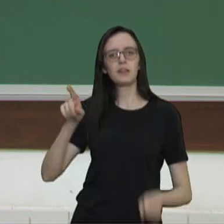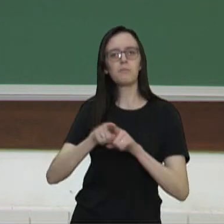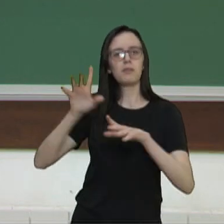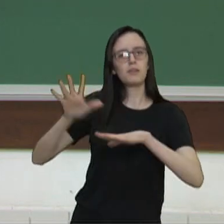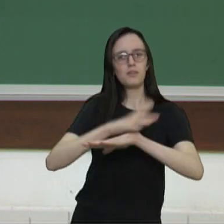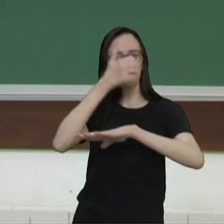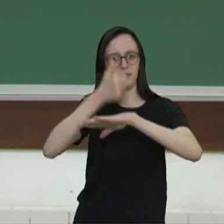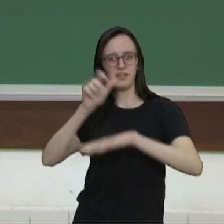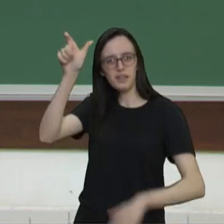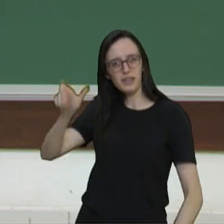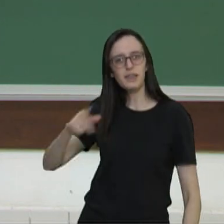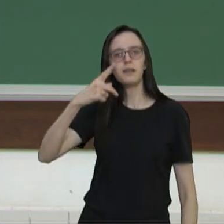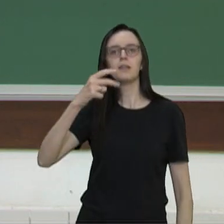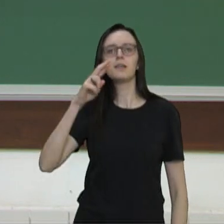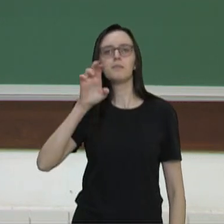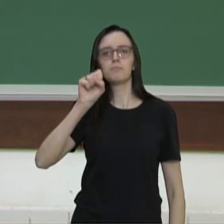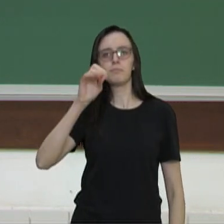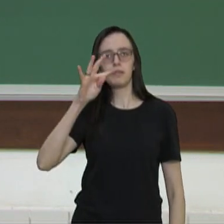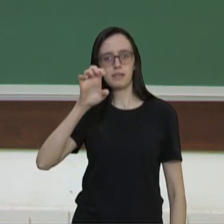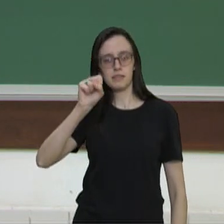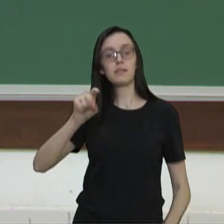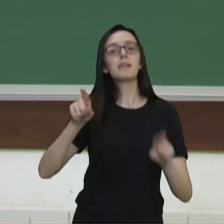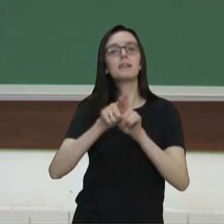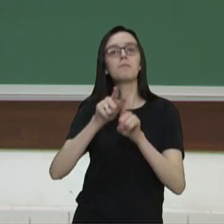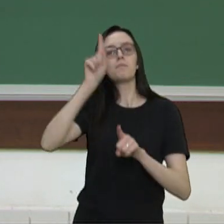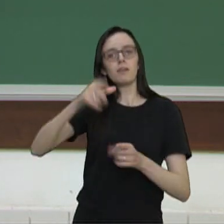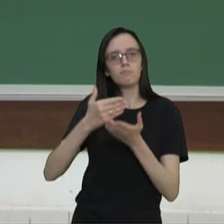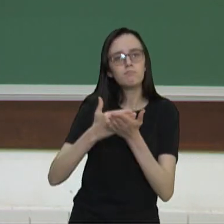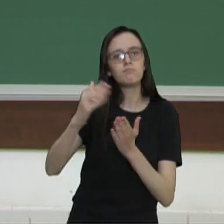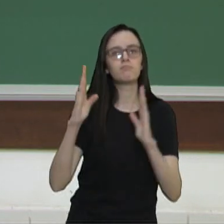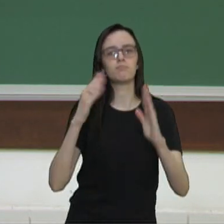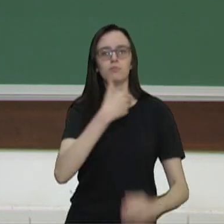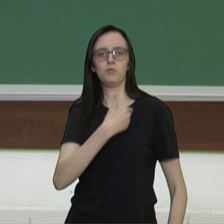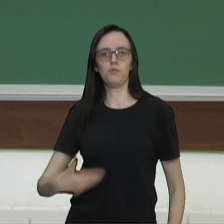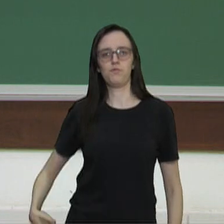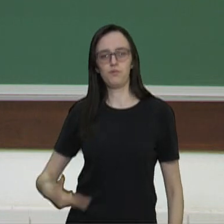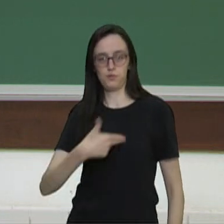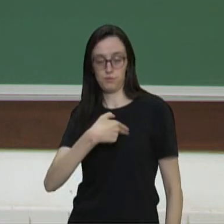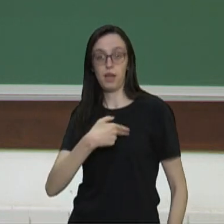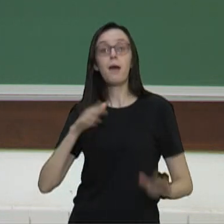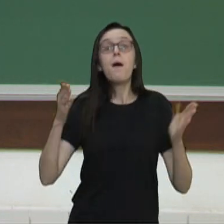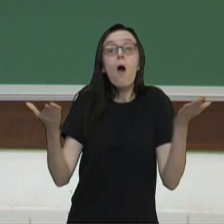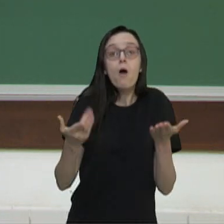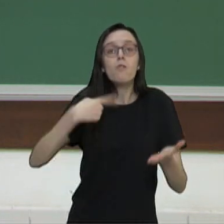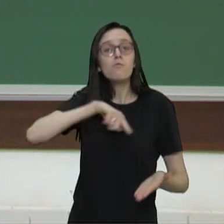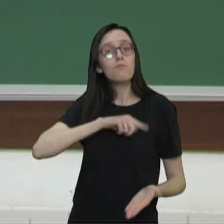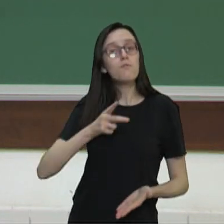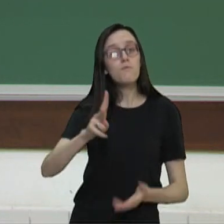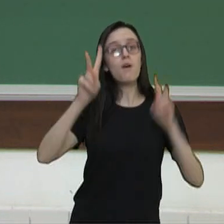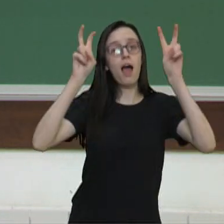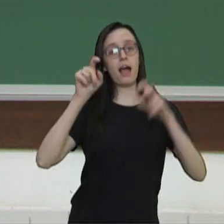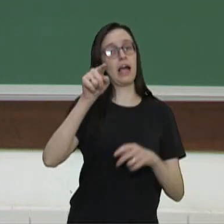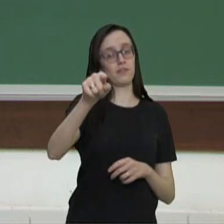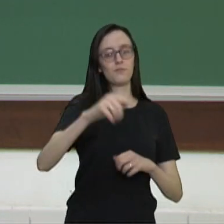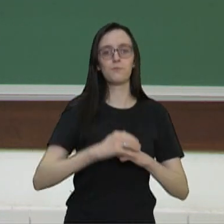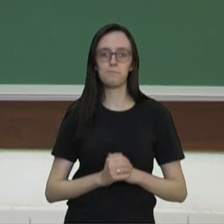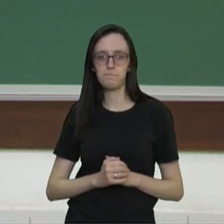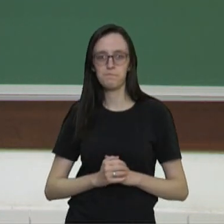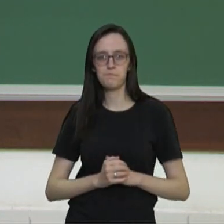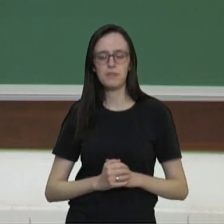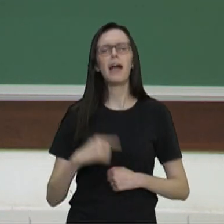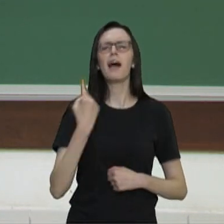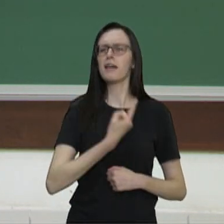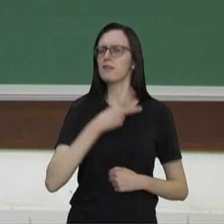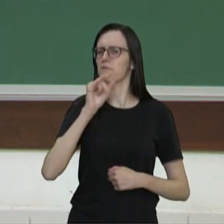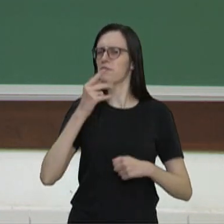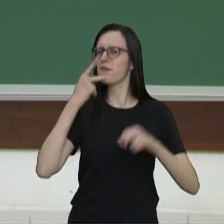Júlio Prestes e o início do governo do Getúlio Vargas. Na aula de hoje, nós vamos continuar nesse assunto. Já que a gente